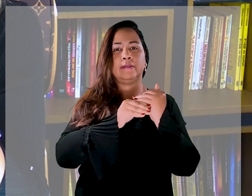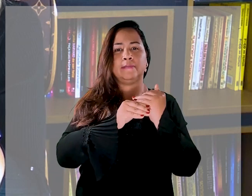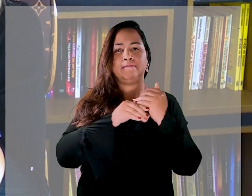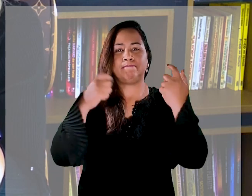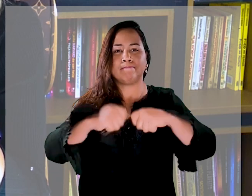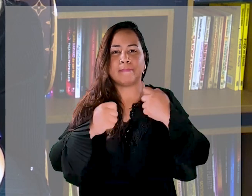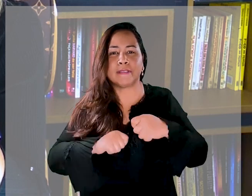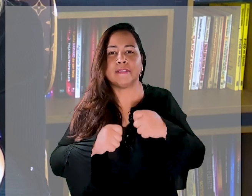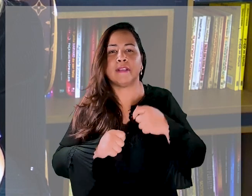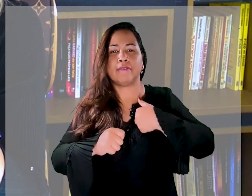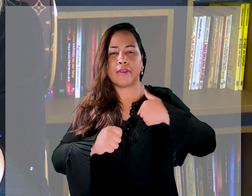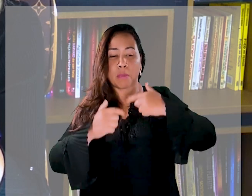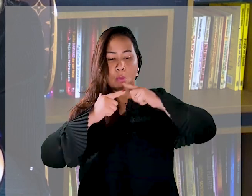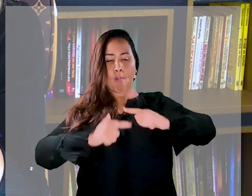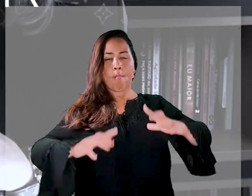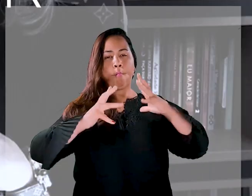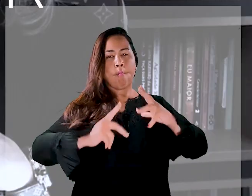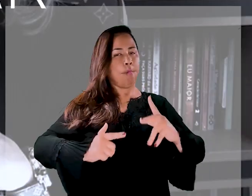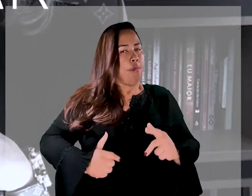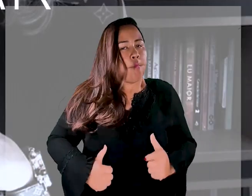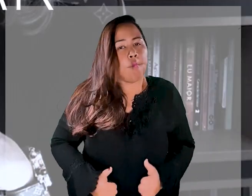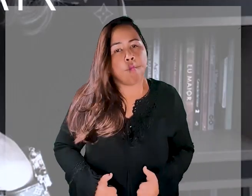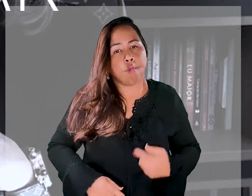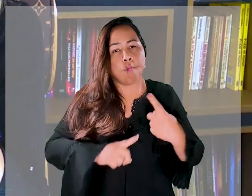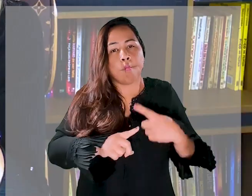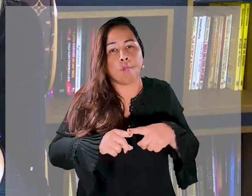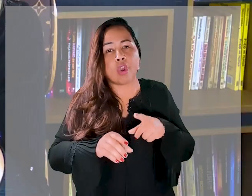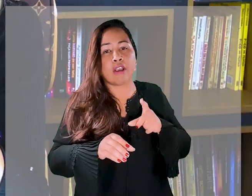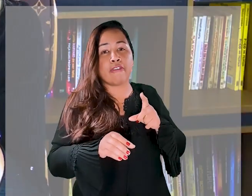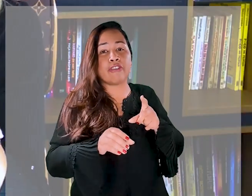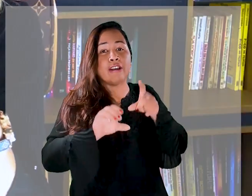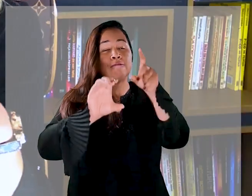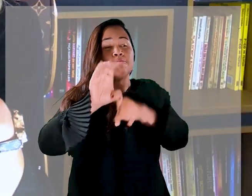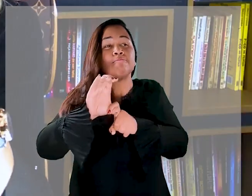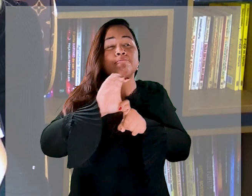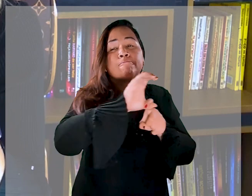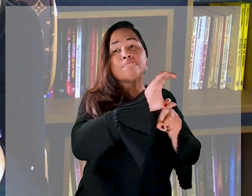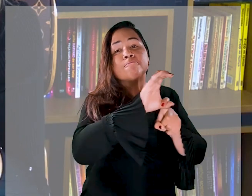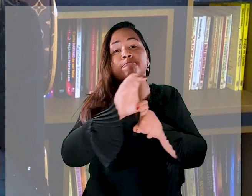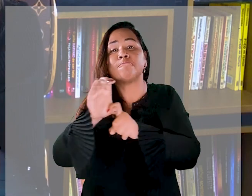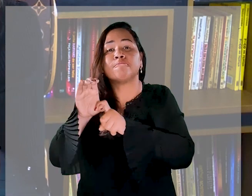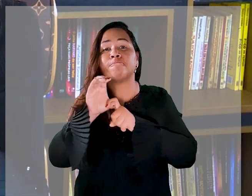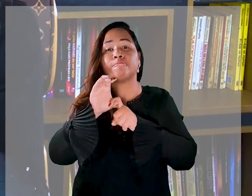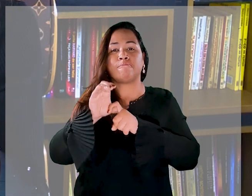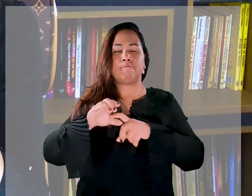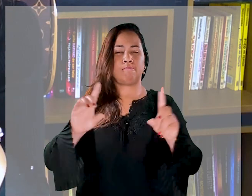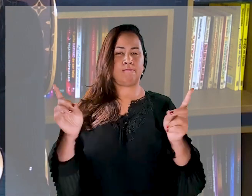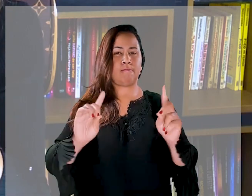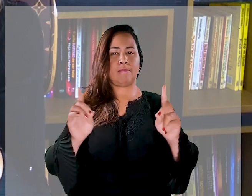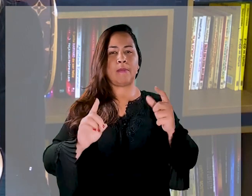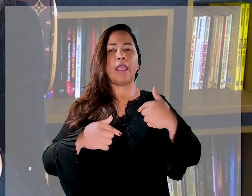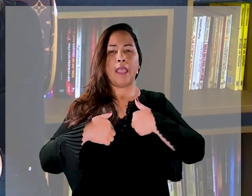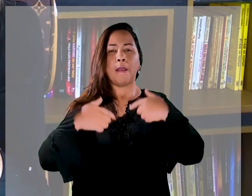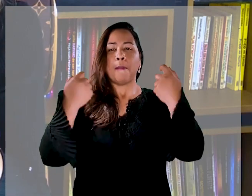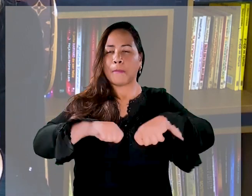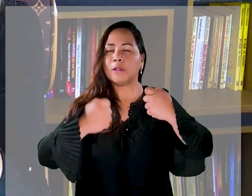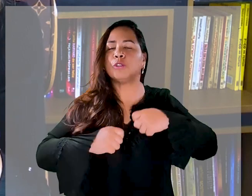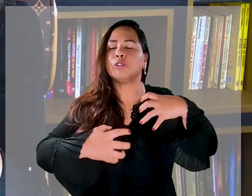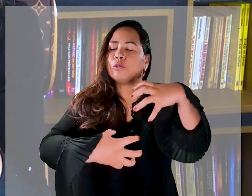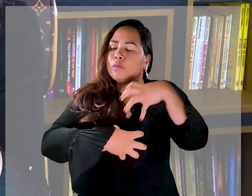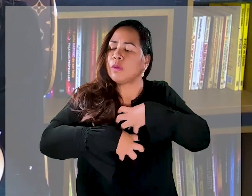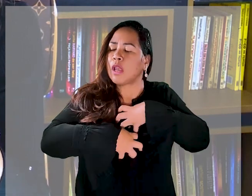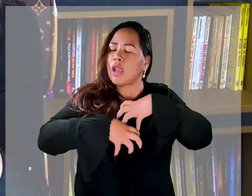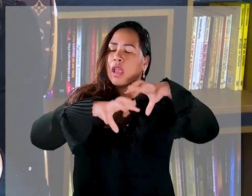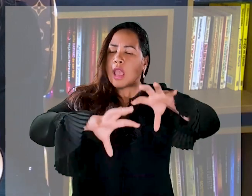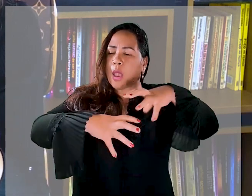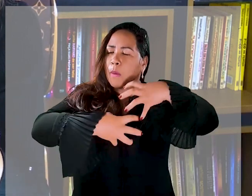escassez. O segredo da vida é você se aceitar. A aceitação traz merecimento, merecimento traz acolhimento. Então eu